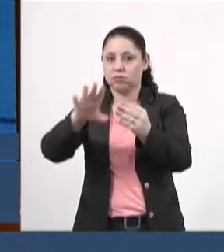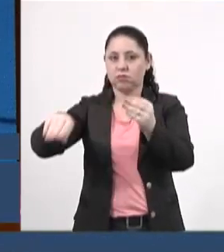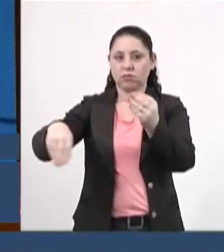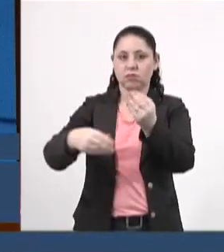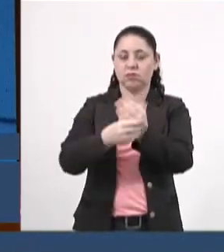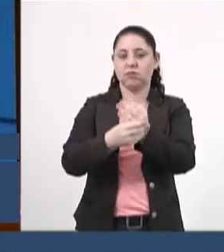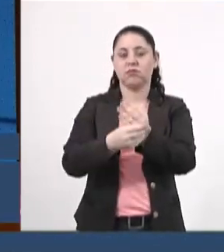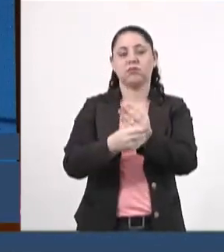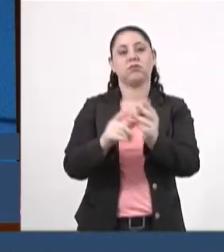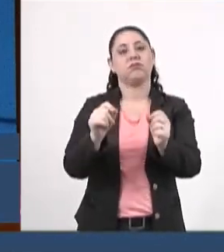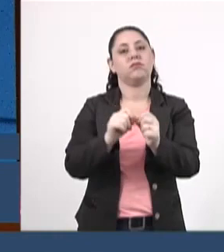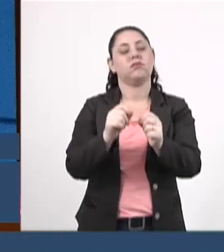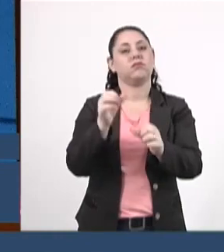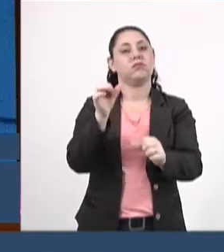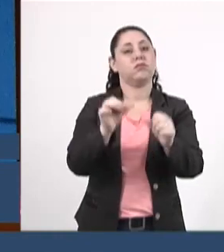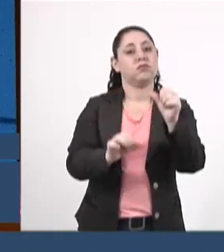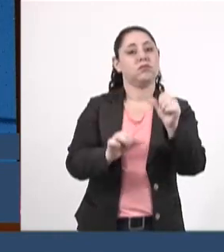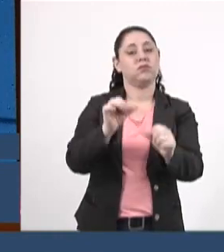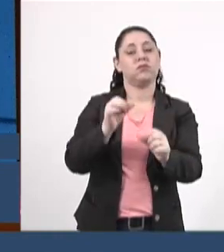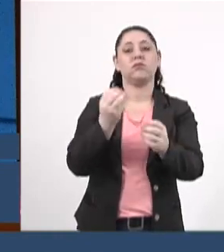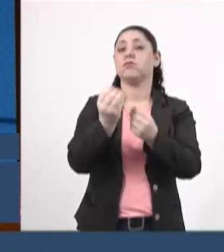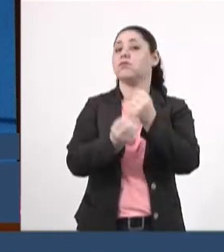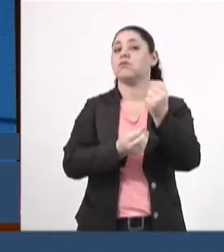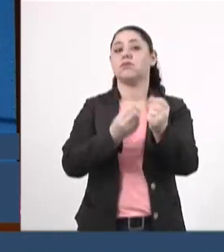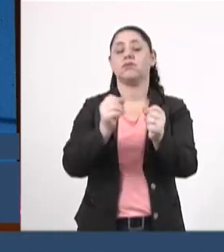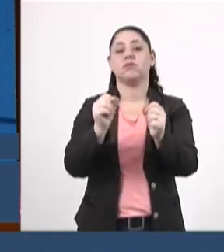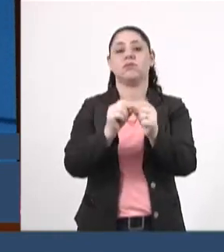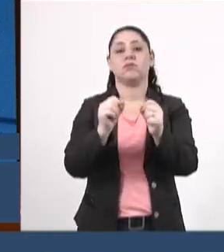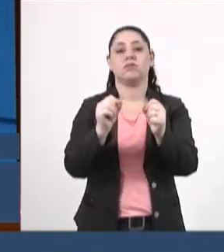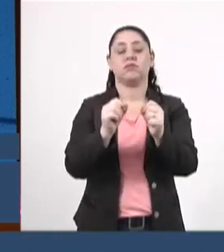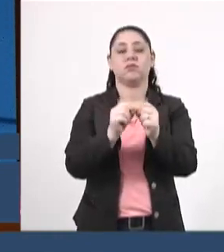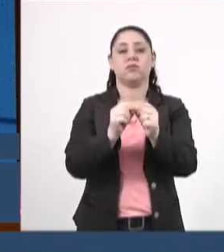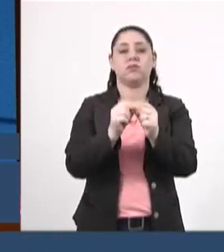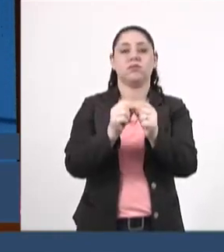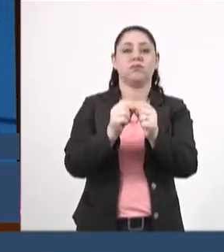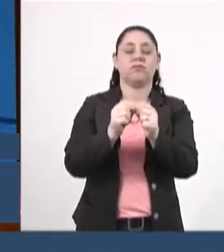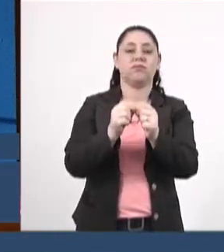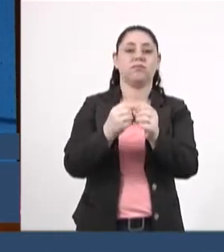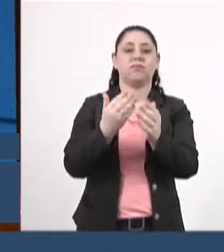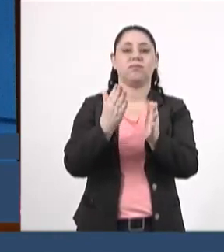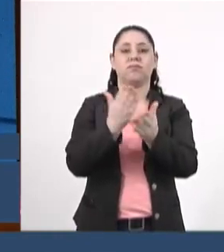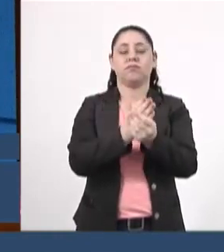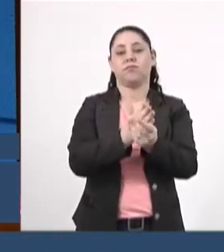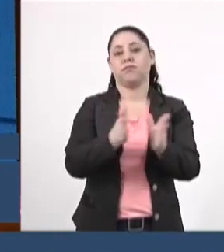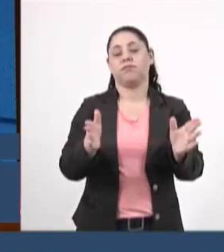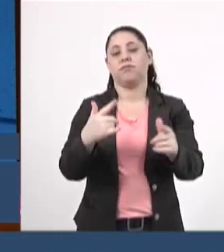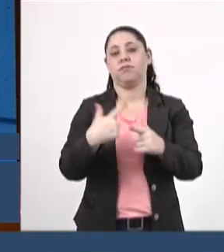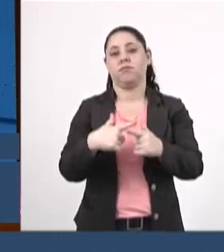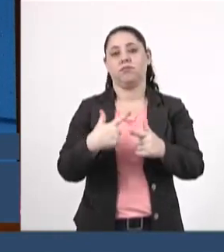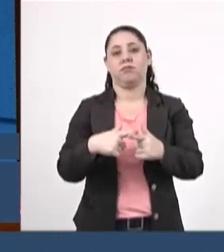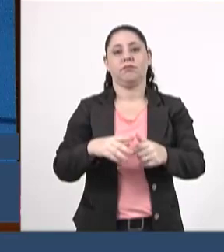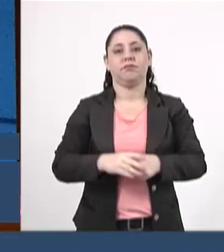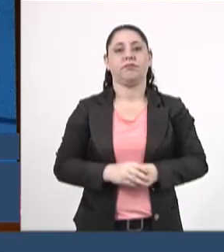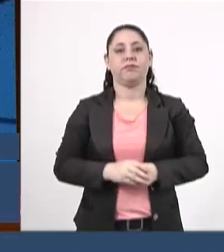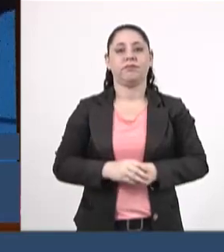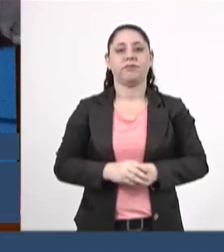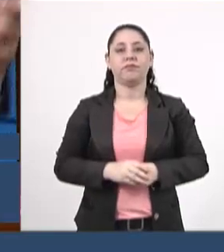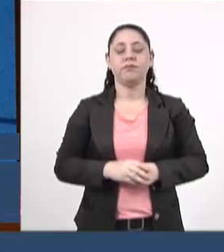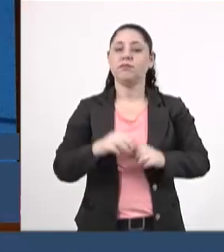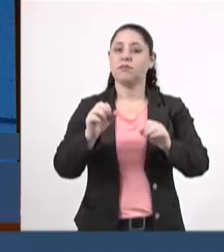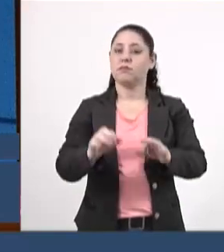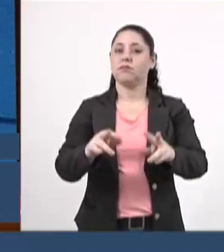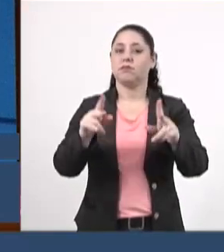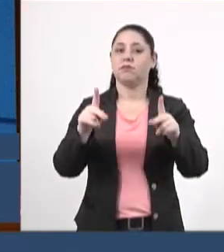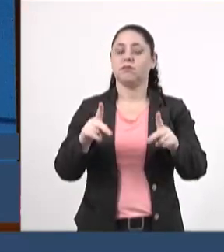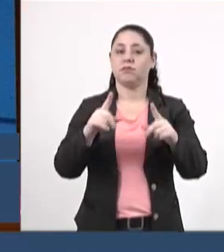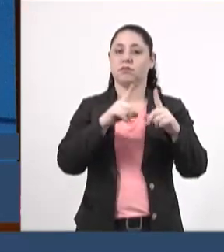feitos para analisar essa forma como está sendo aí conduzido o processo, mesmo porque na audiência